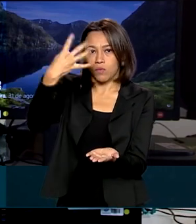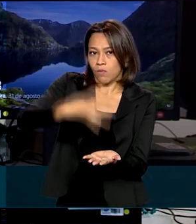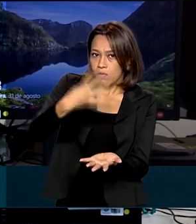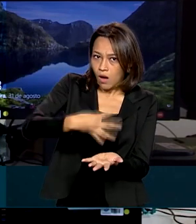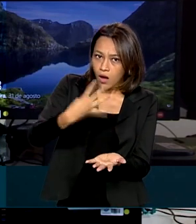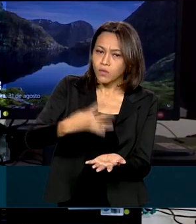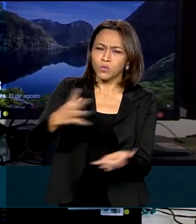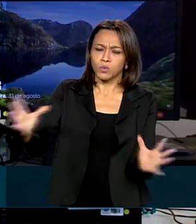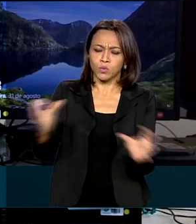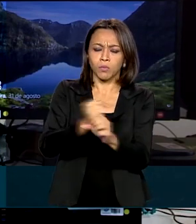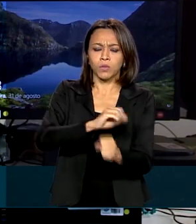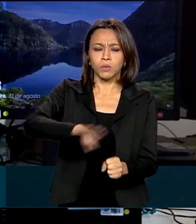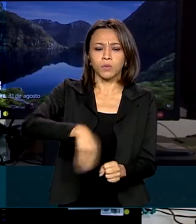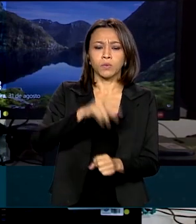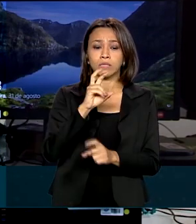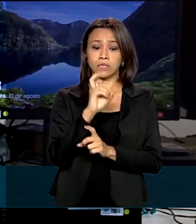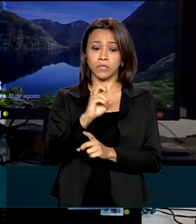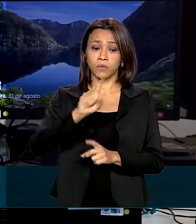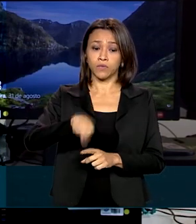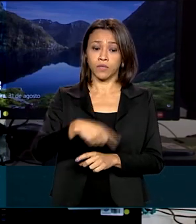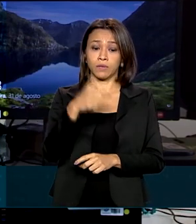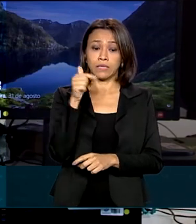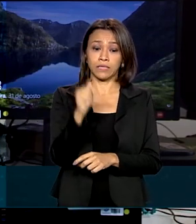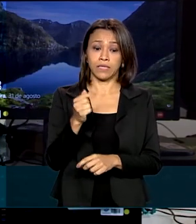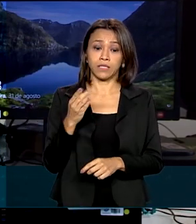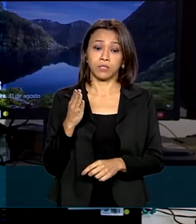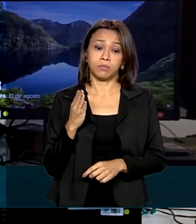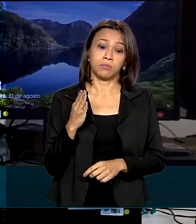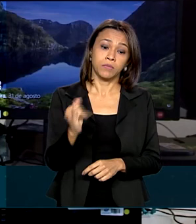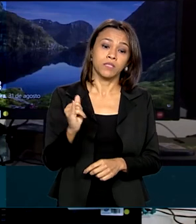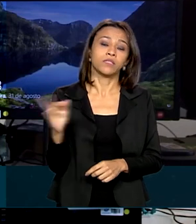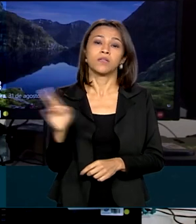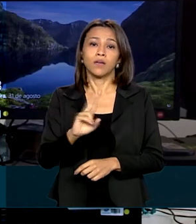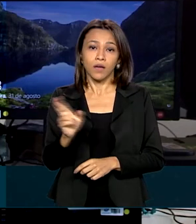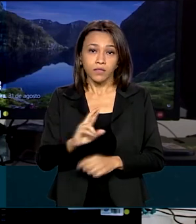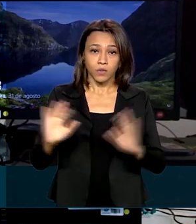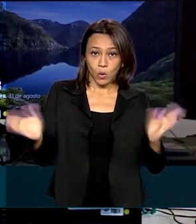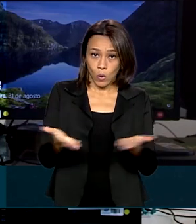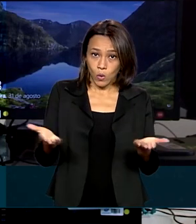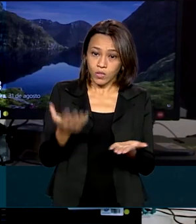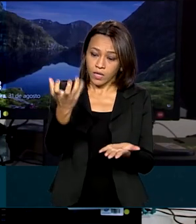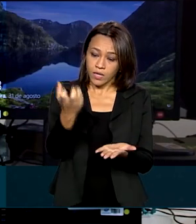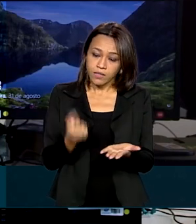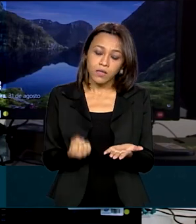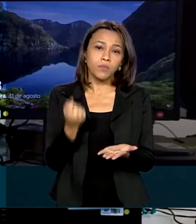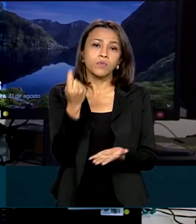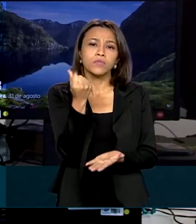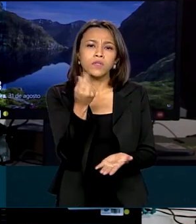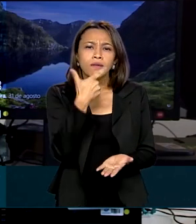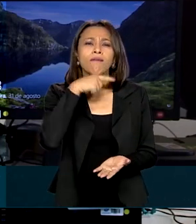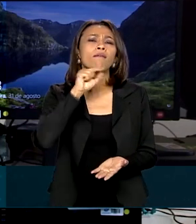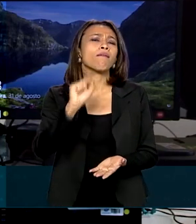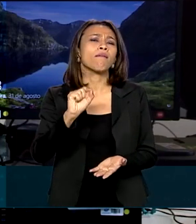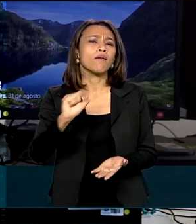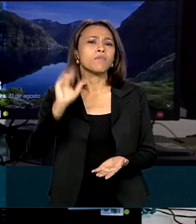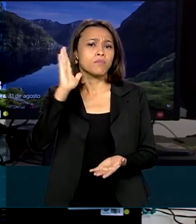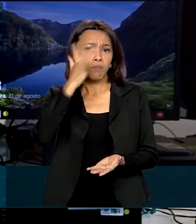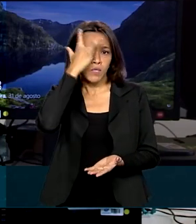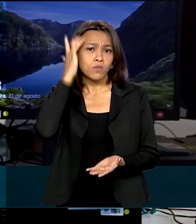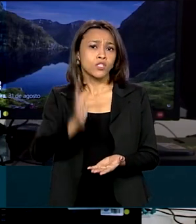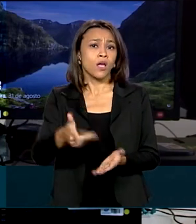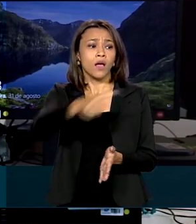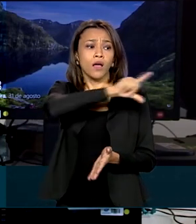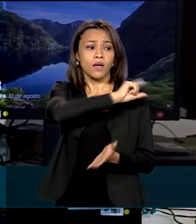total a ser pago é de 5,7 bilhões de reais. Recebem hoje a restituição pessoas que entregaram a